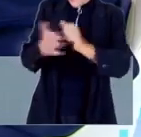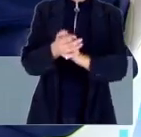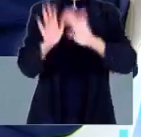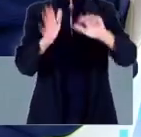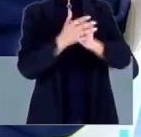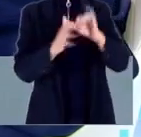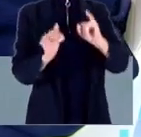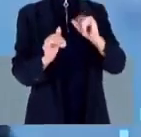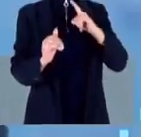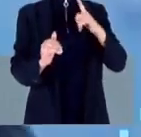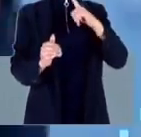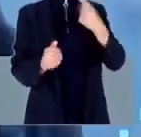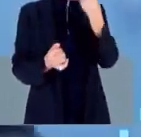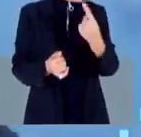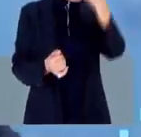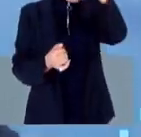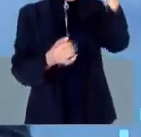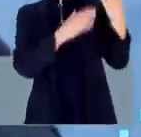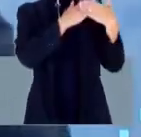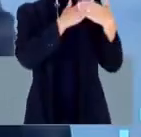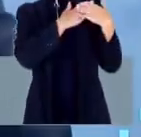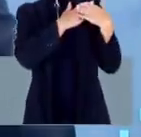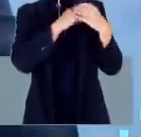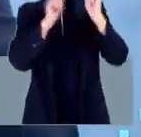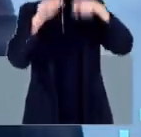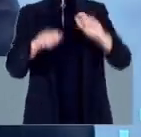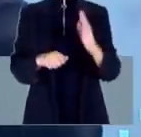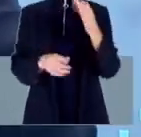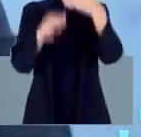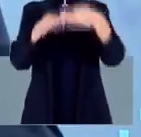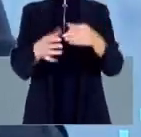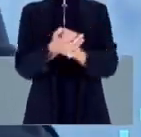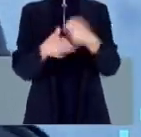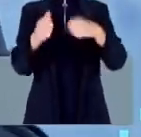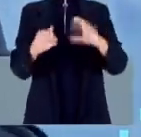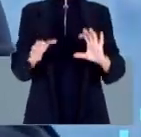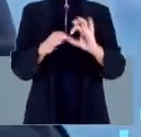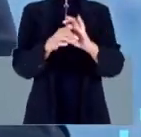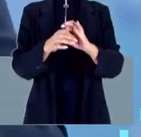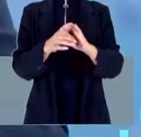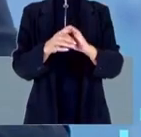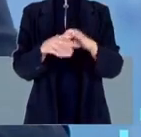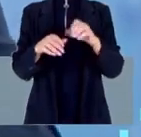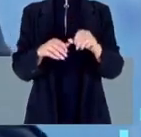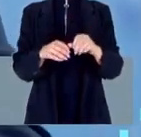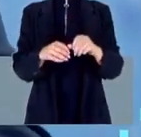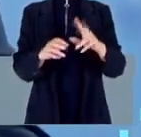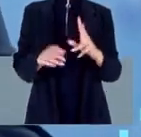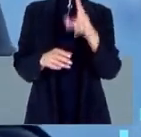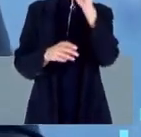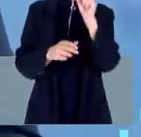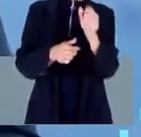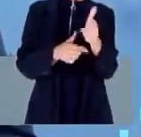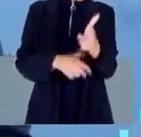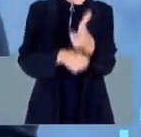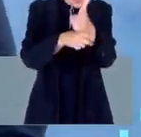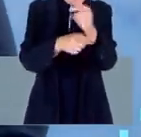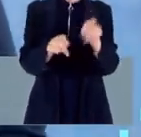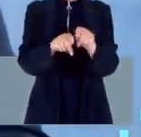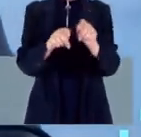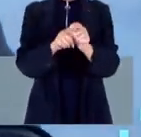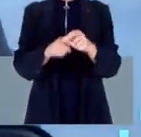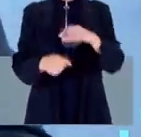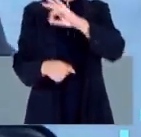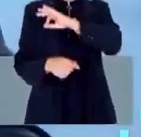tem um ministro específico para fazer isso a coisa vai dar certo porque você tem que unir Forças Armadas Polícia Federal Serviço